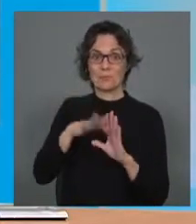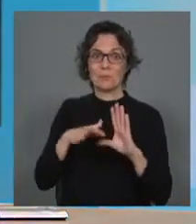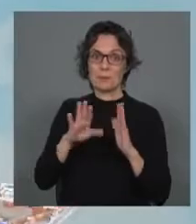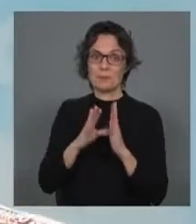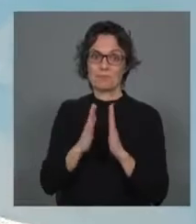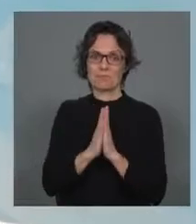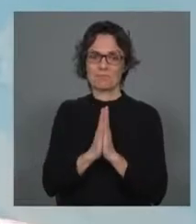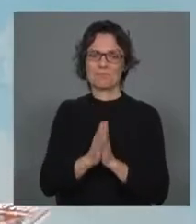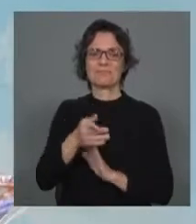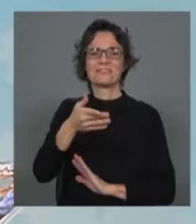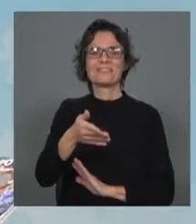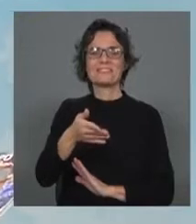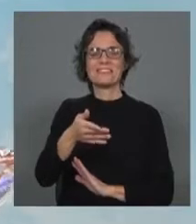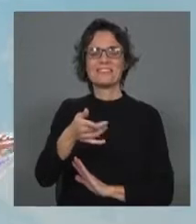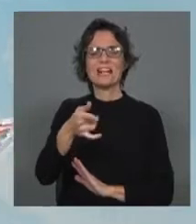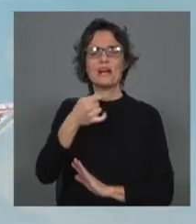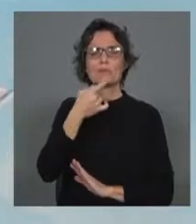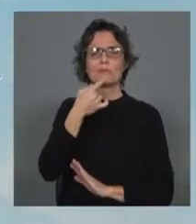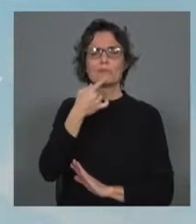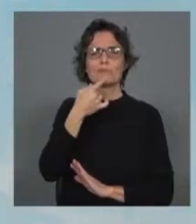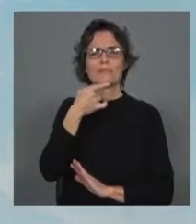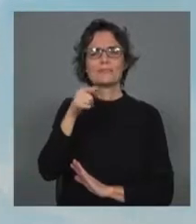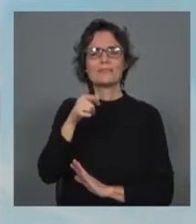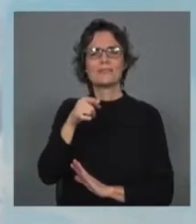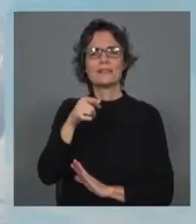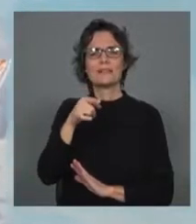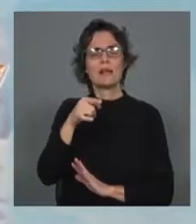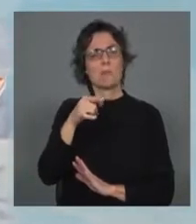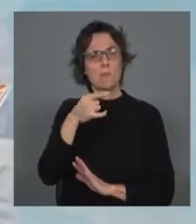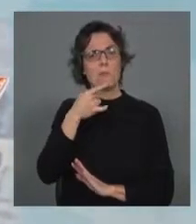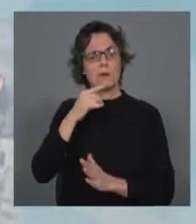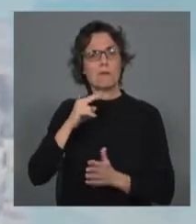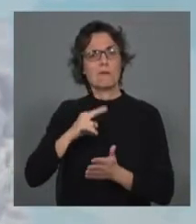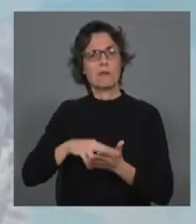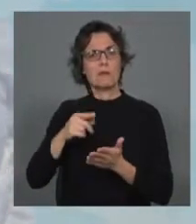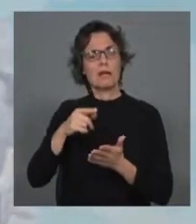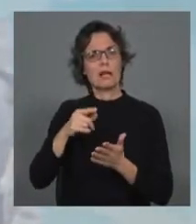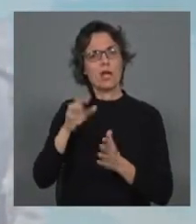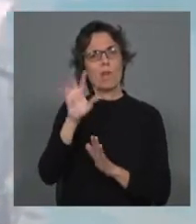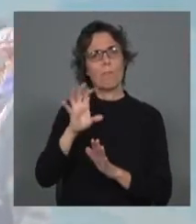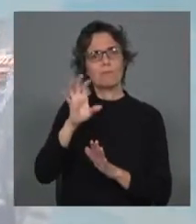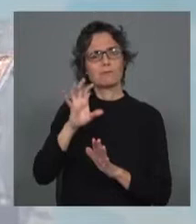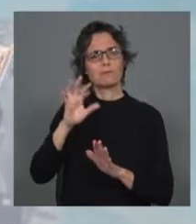ser já uma marca de cada ano nós nos depararmos com uma forma de celebrar o tempo